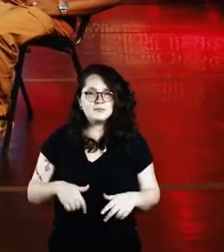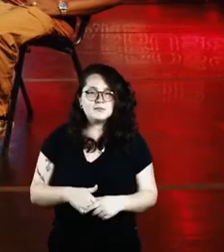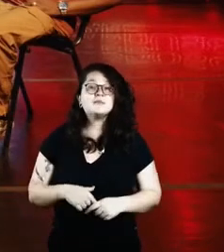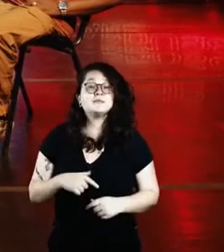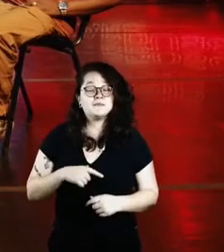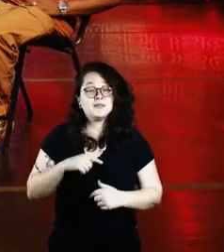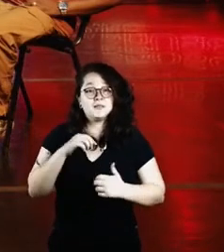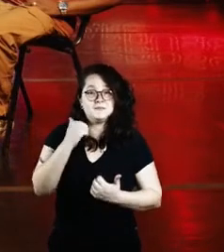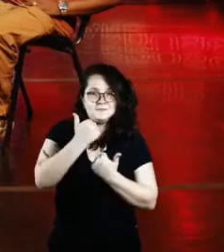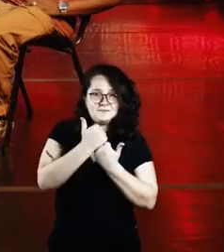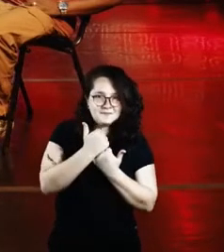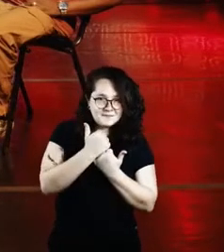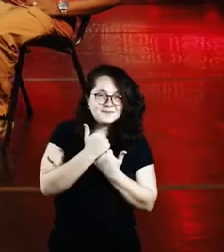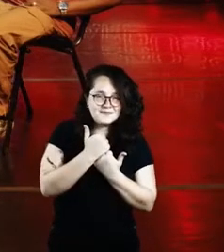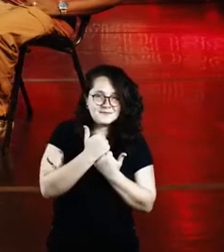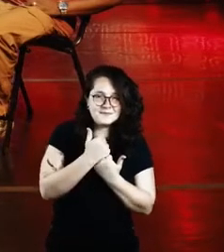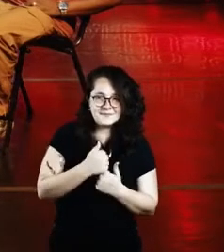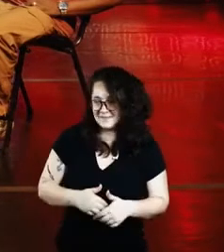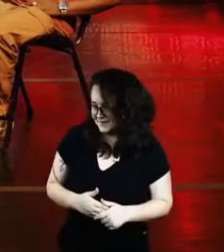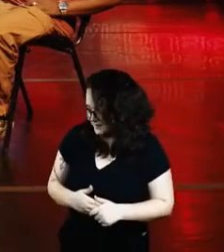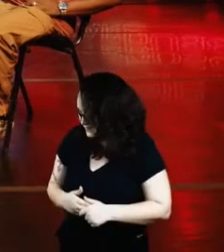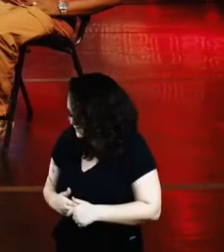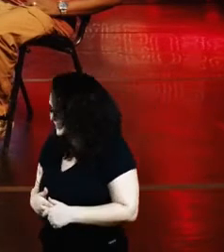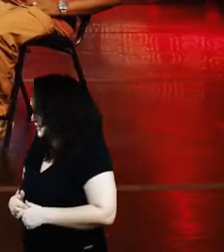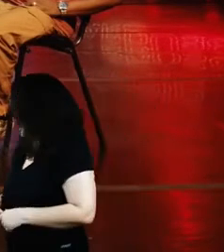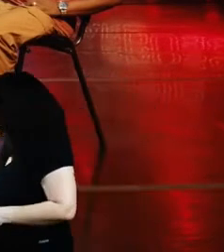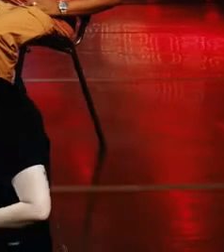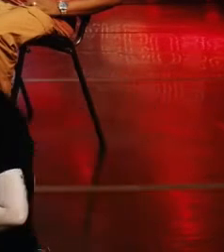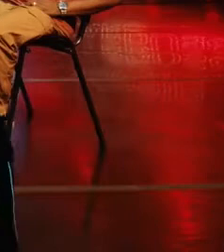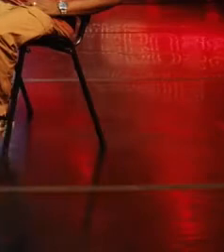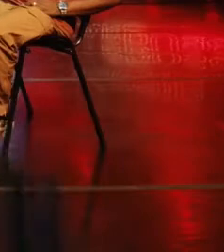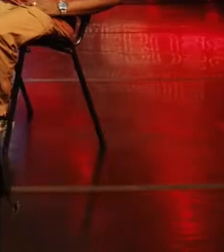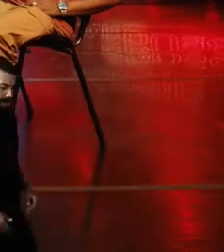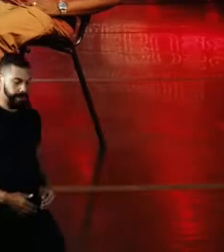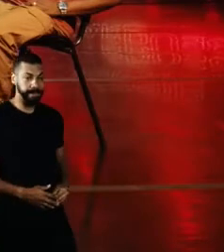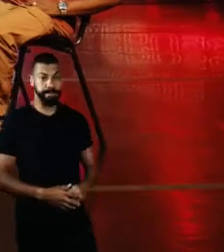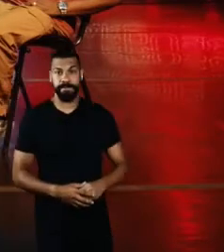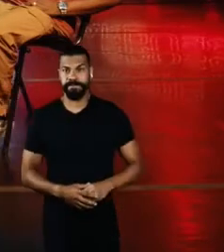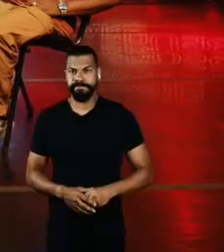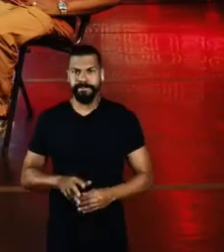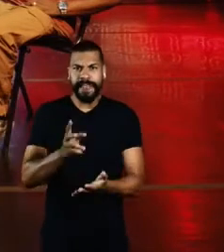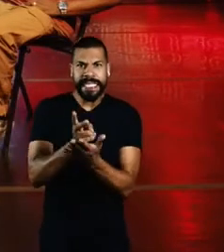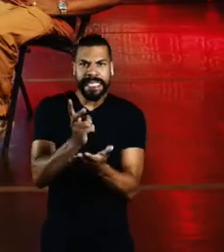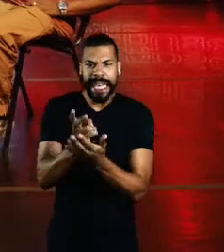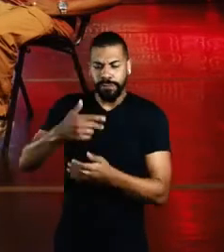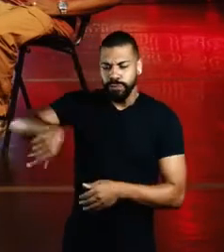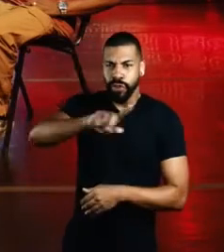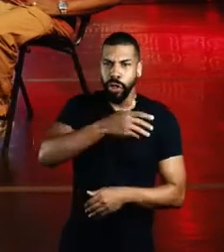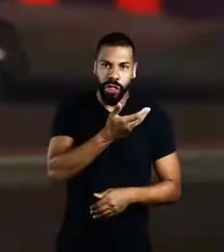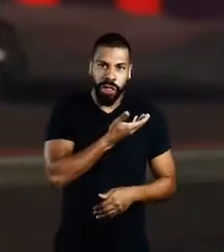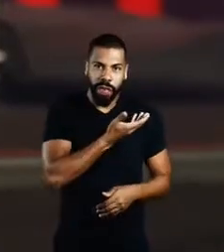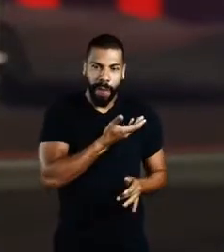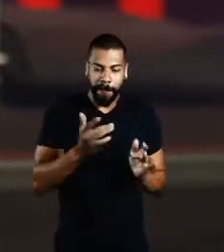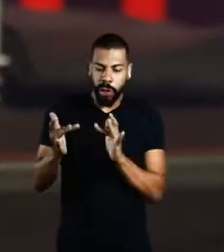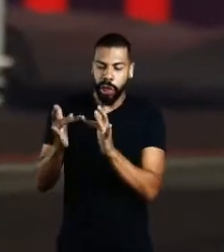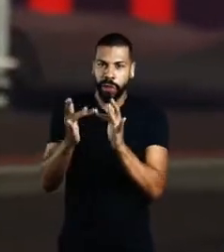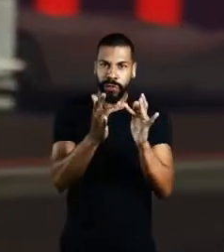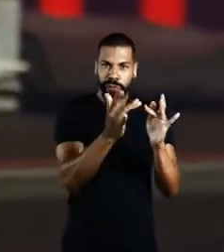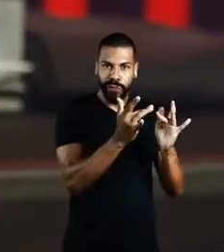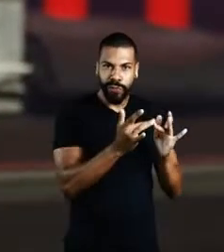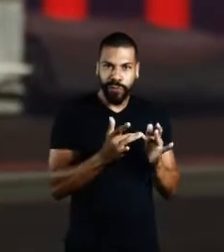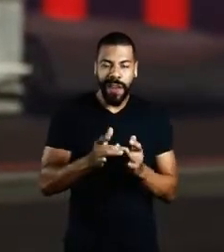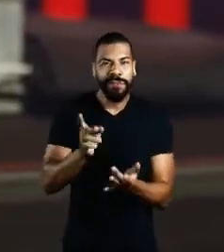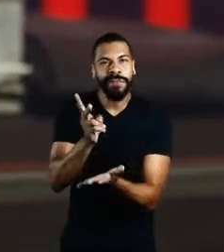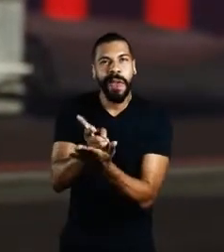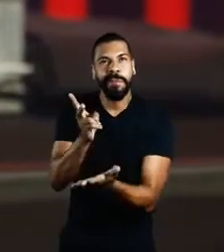Duda, sempre quando às vezes eu estou no estúdio com alguns amigos que são nossos amigos em comum, e eu